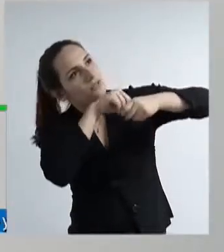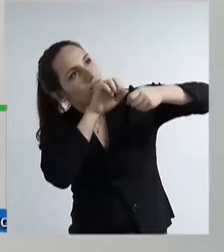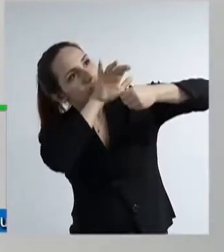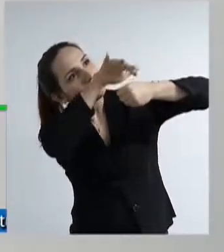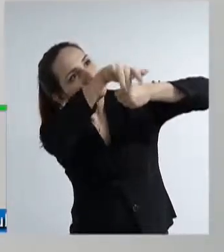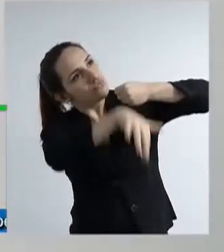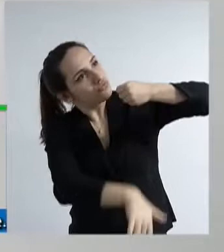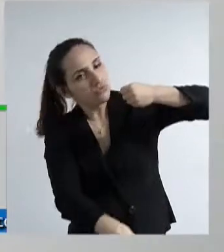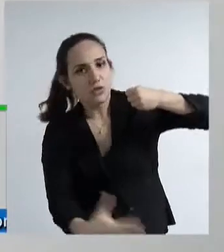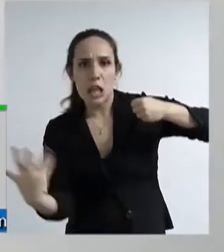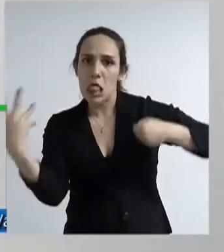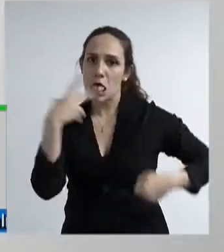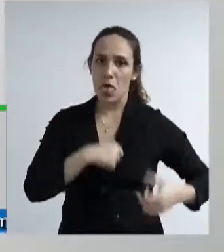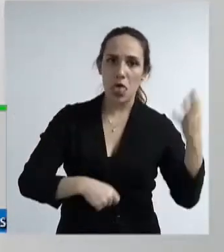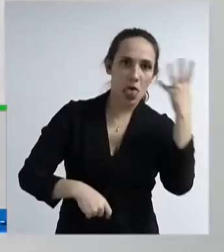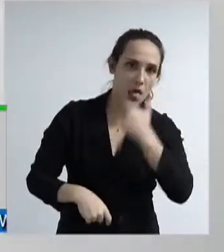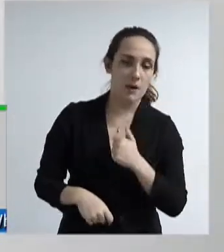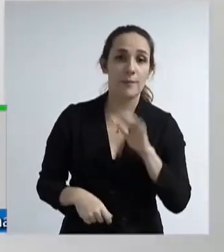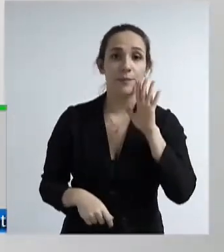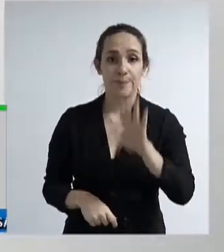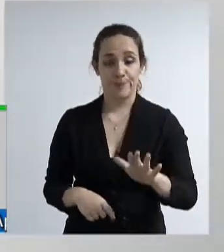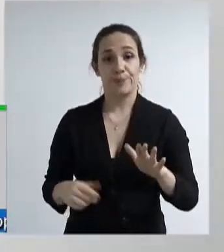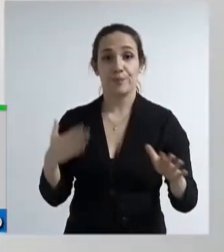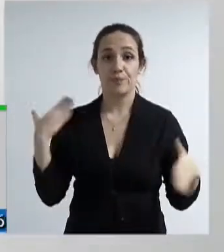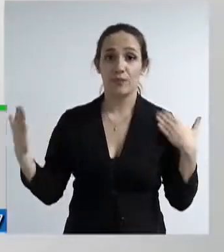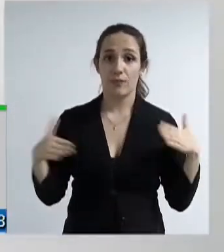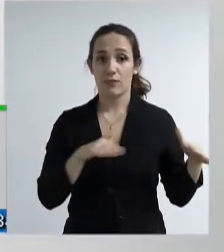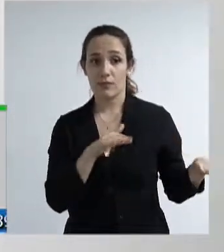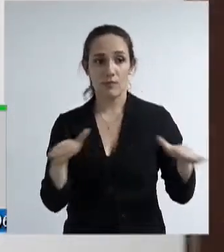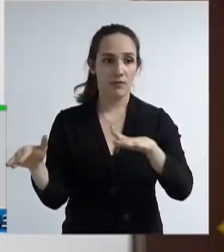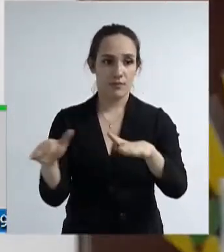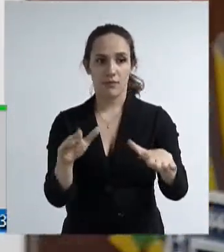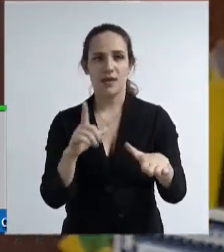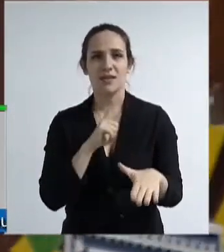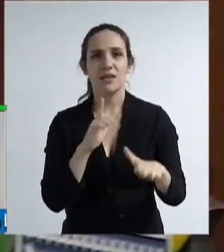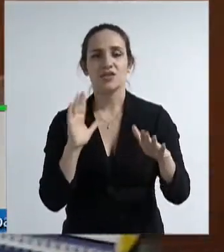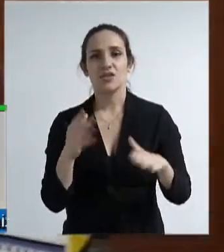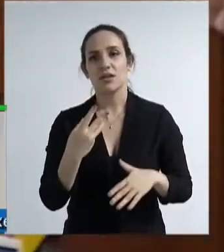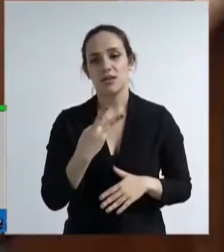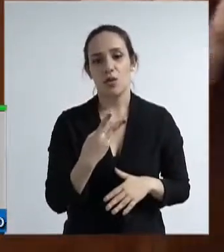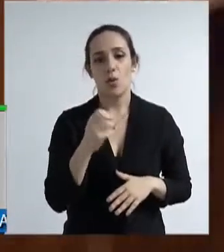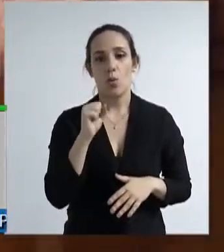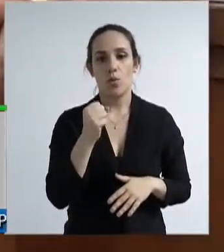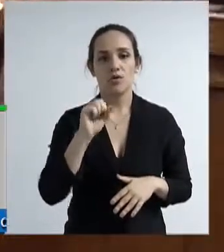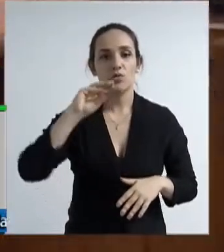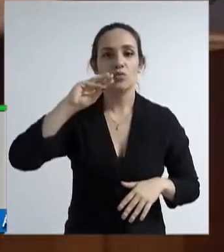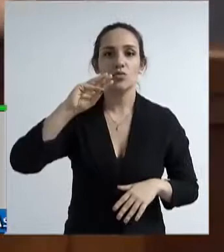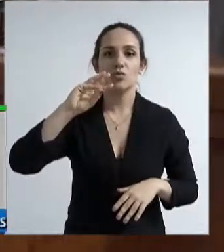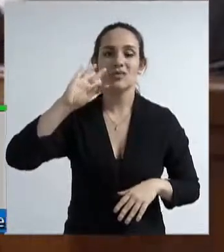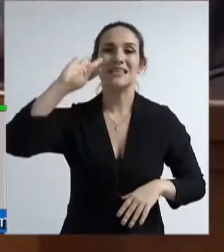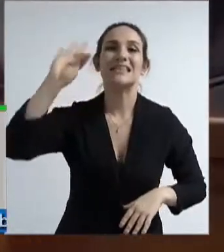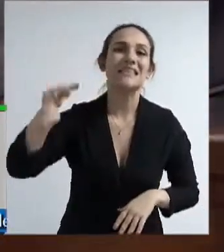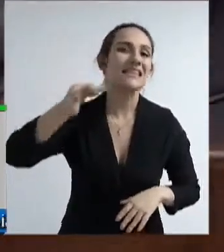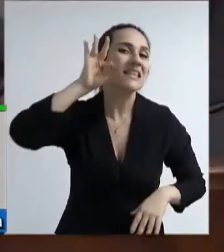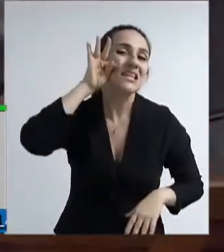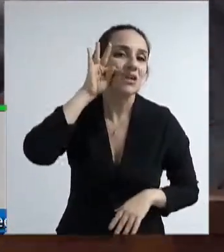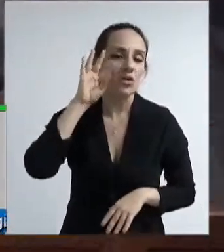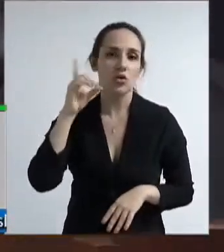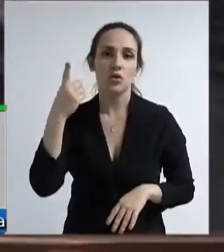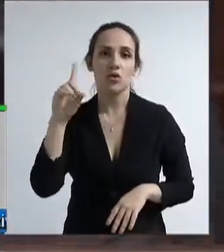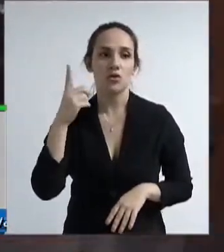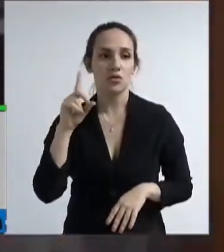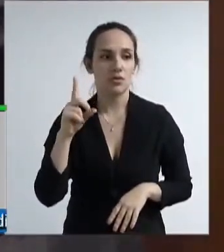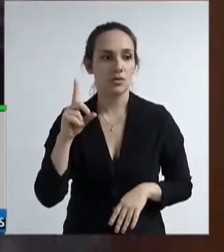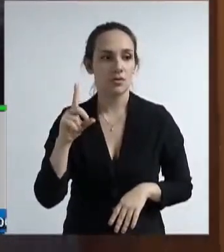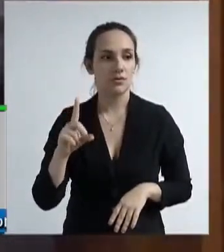naturais. O turismo mundial movimentou 8 trilhões de dólares em 2018 e corresponde a